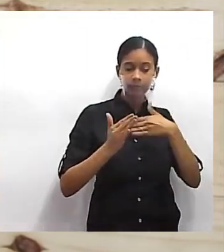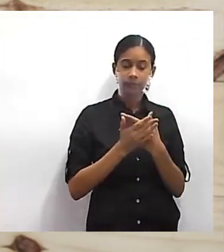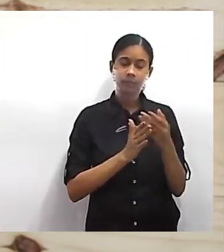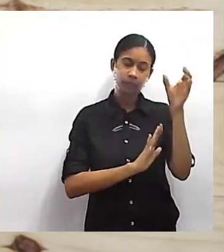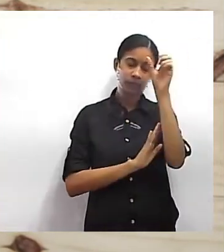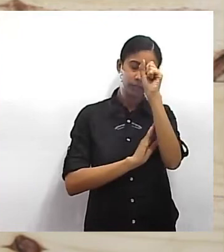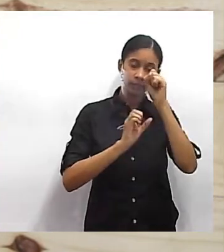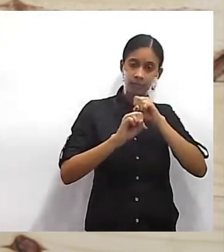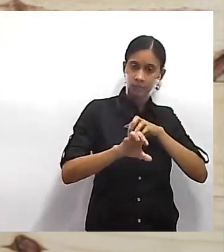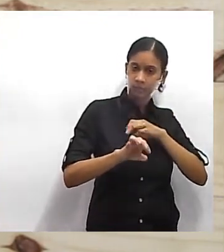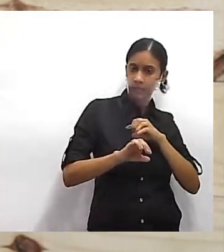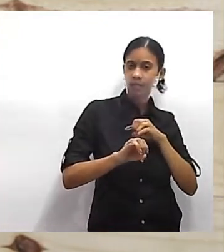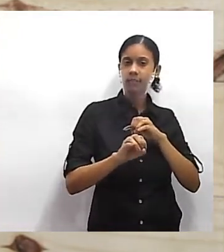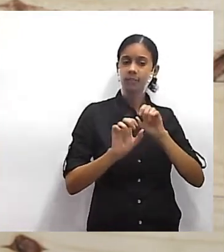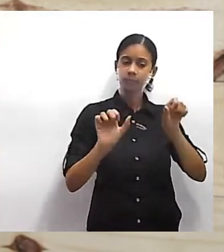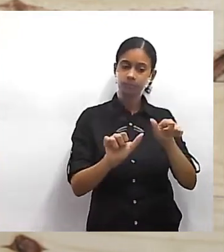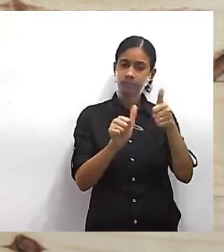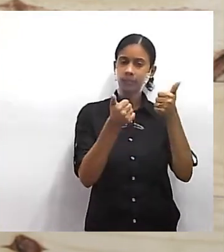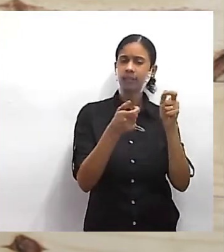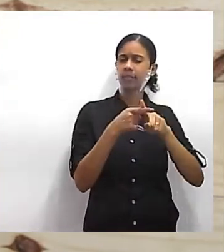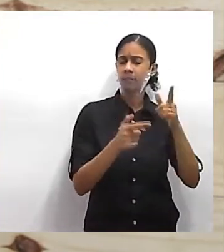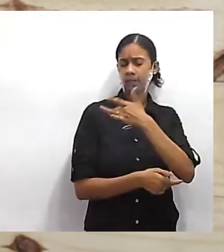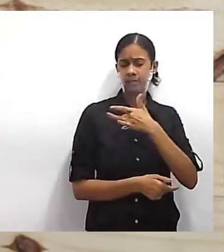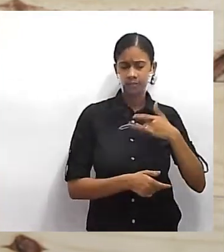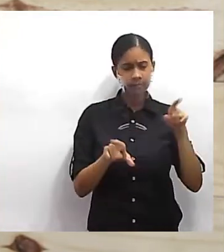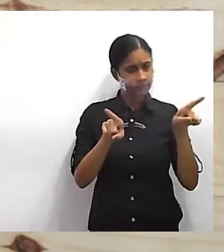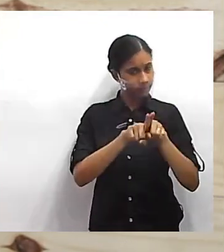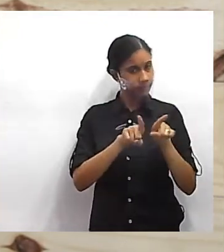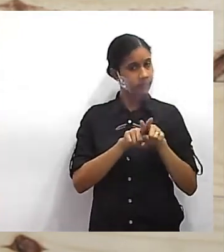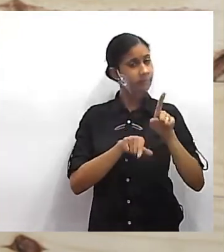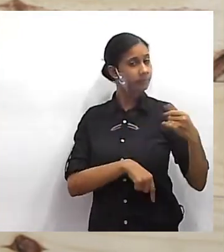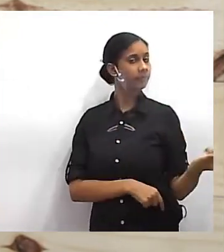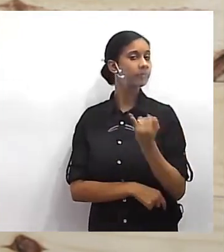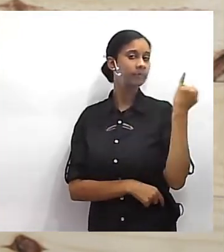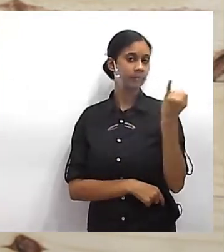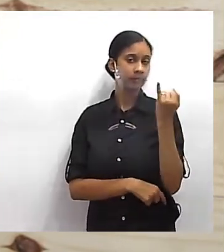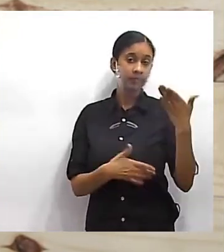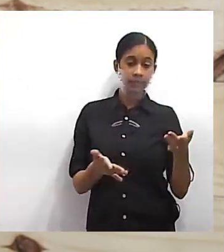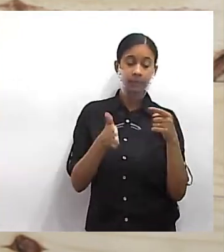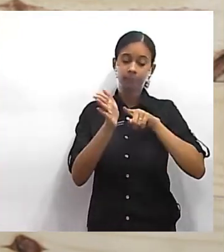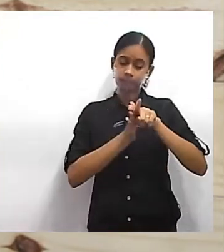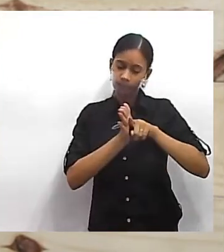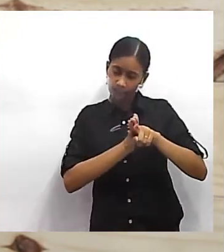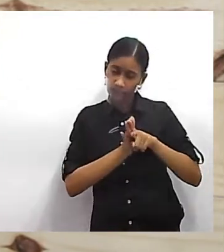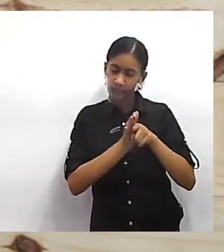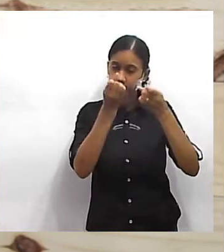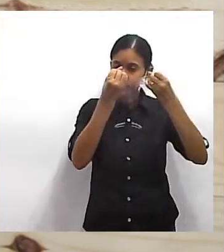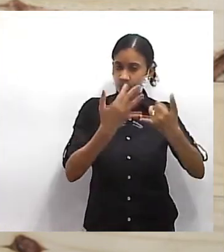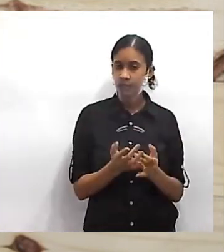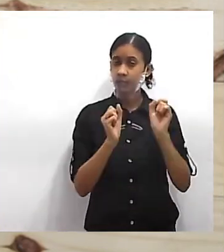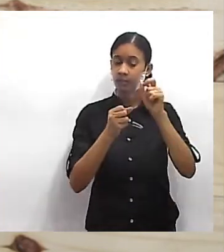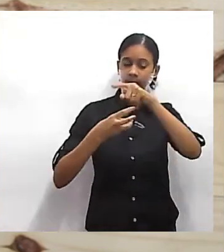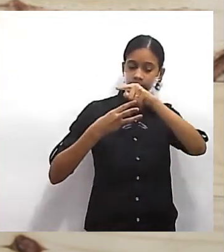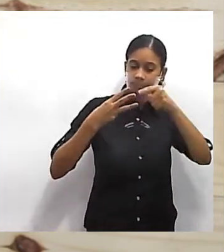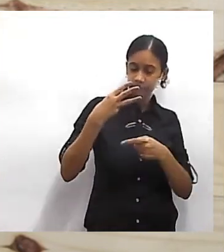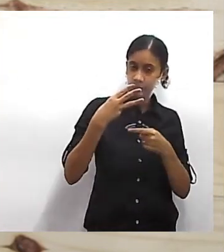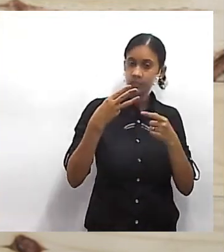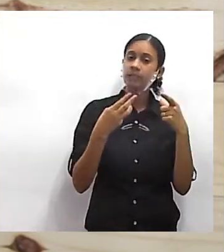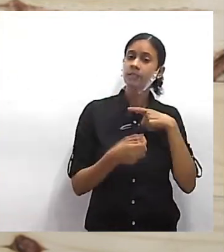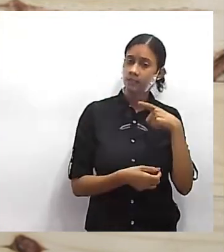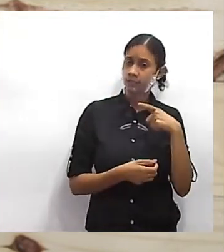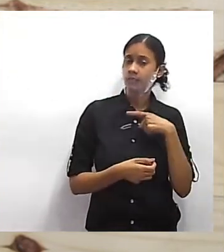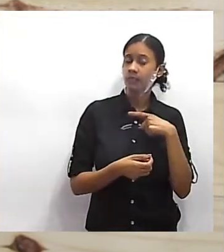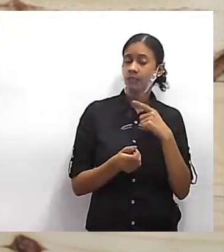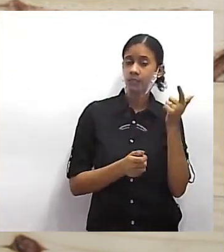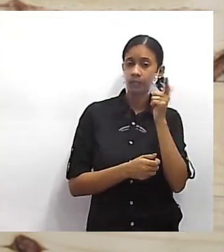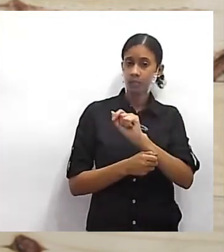uma saúde de qualidade. Isso é muito importante termos isso em mente. Então, esse pesquisador fala desses 3 princípios, né, que garantem a